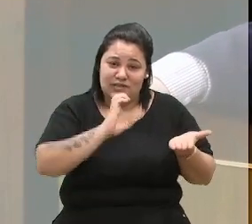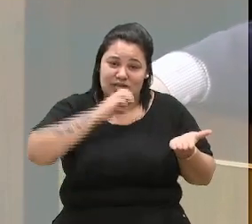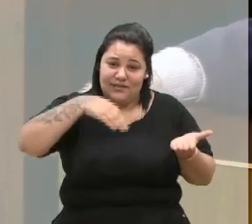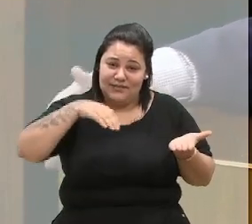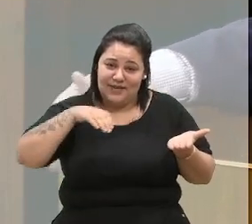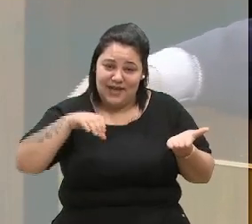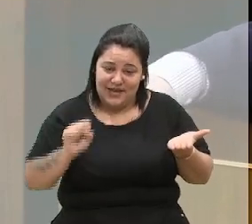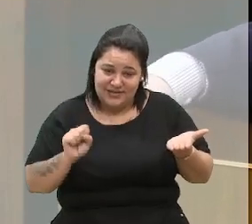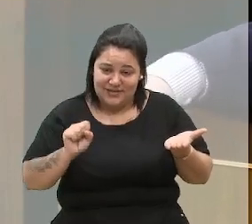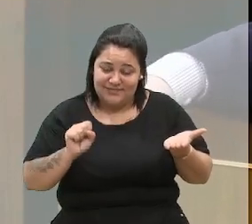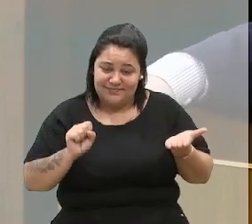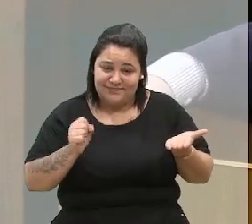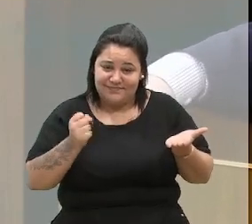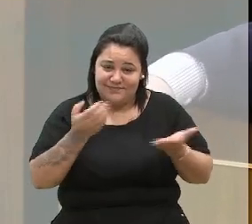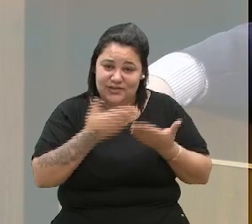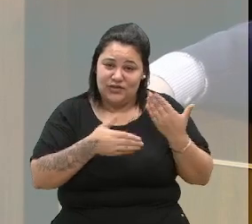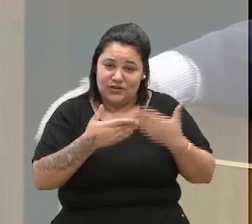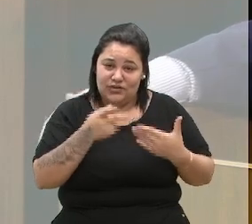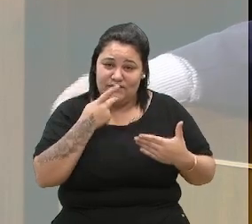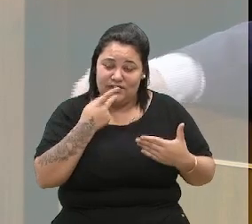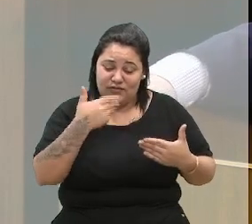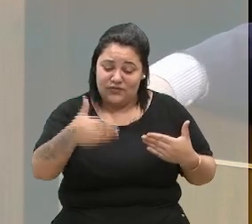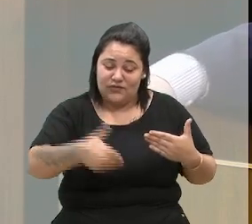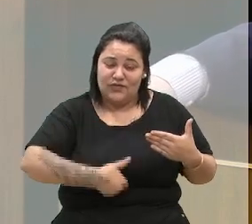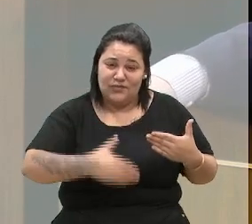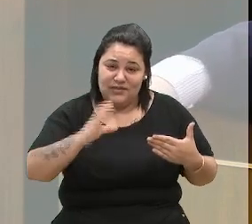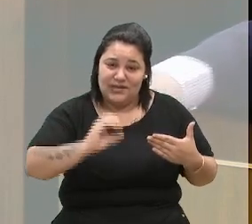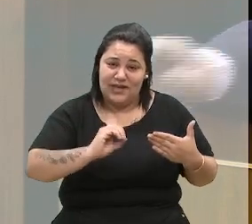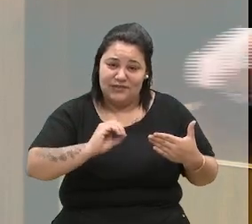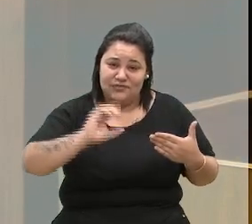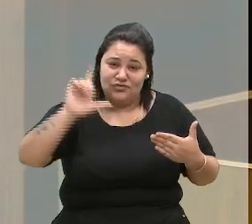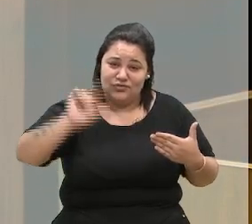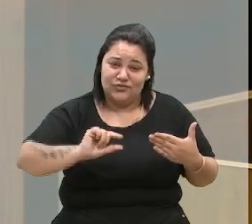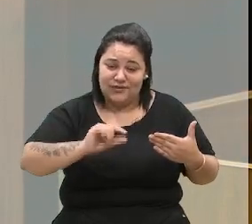quando todos estão falando de fome zero, reduzir a fome.